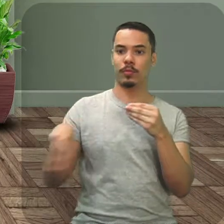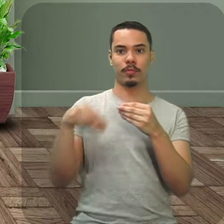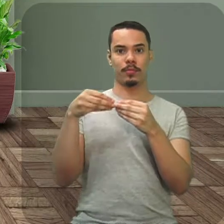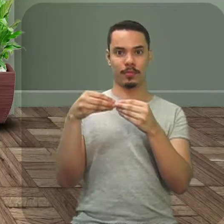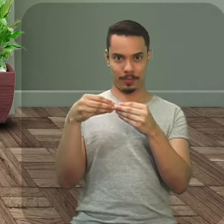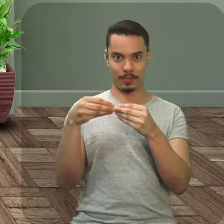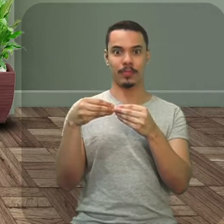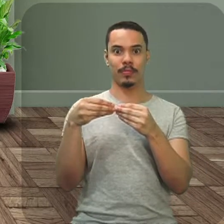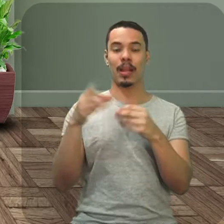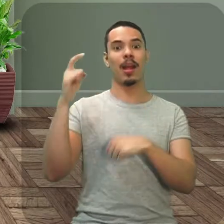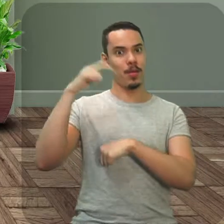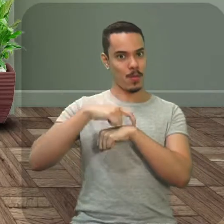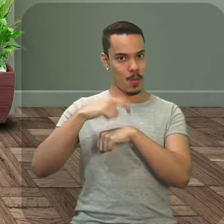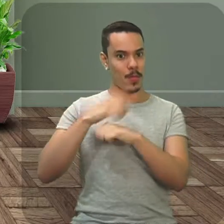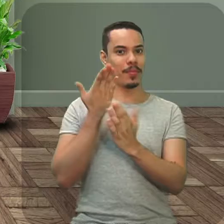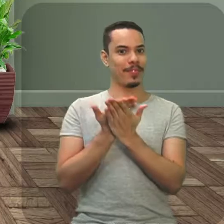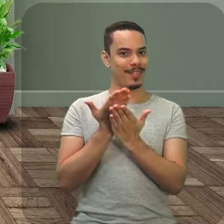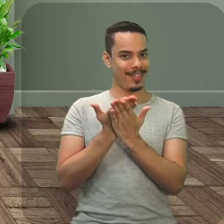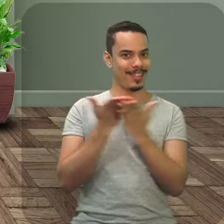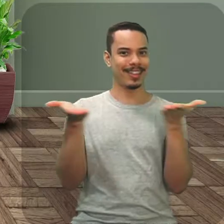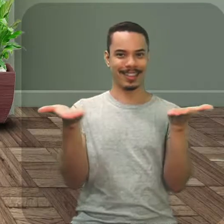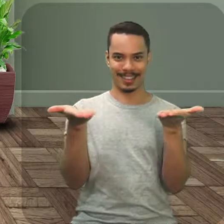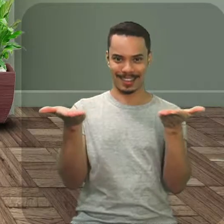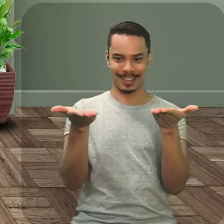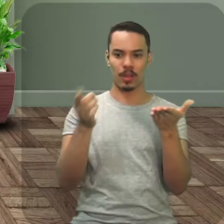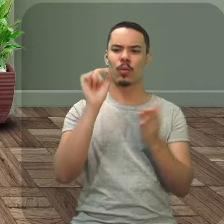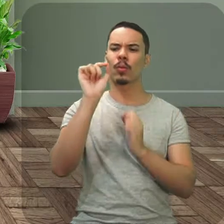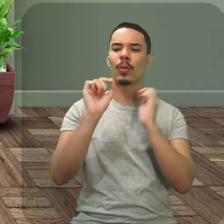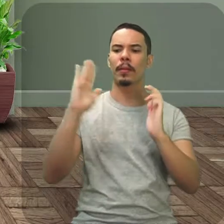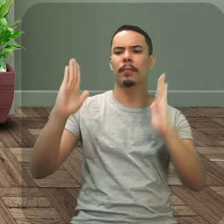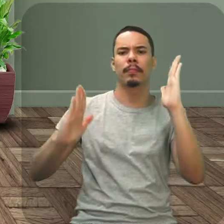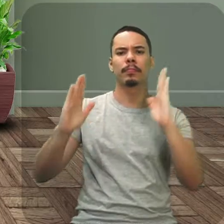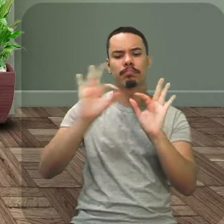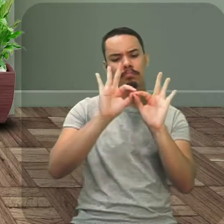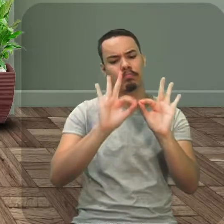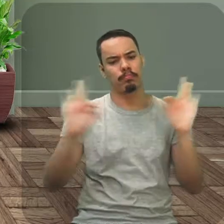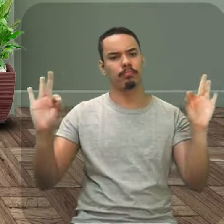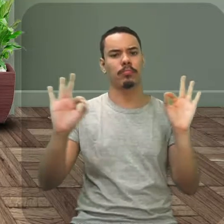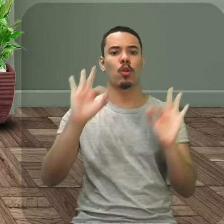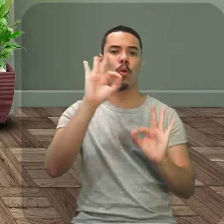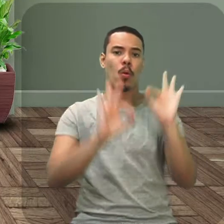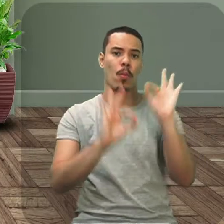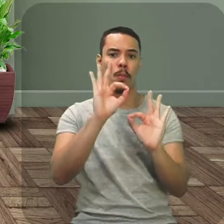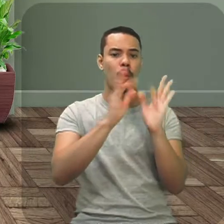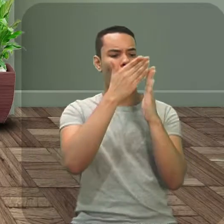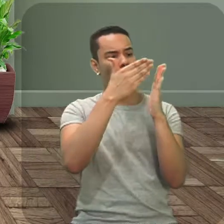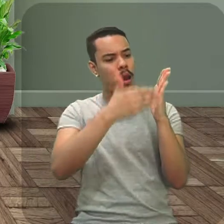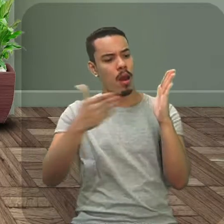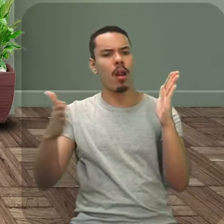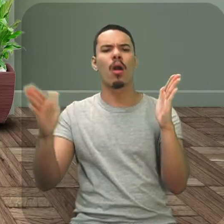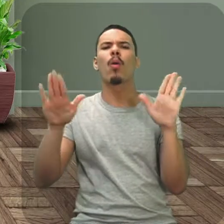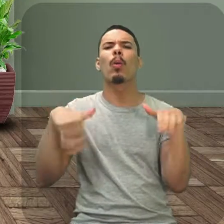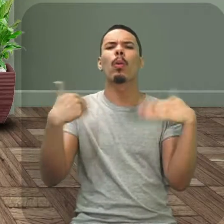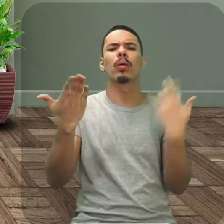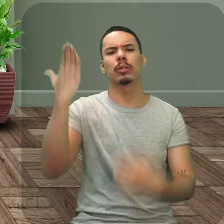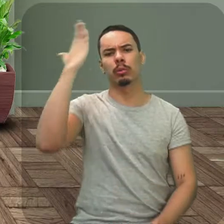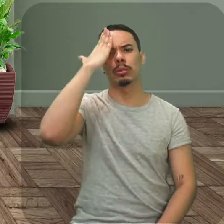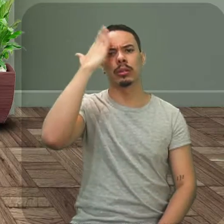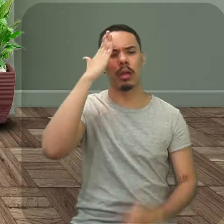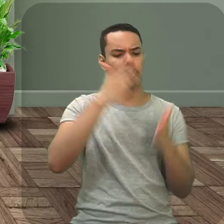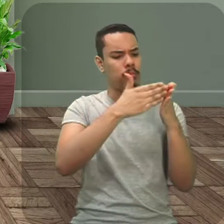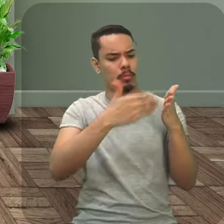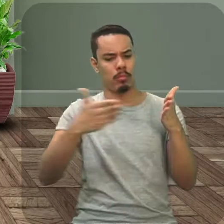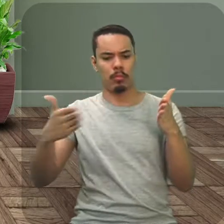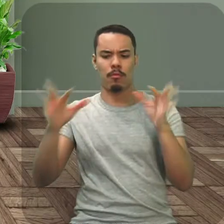poço aí chega o momento que é período composto por coordenação como que eu sei que é um período composto